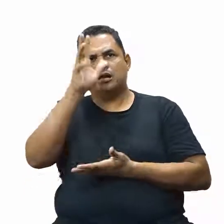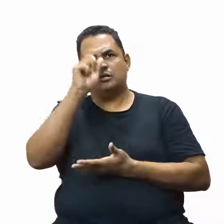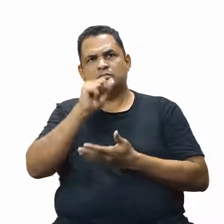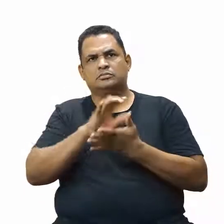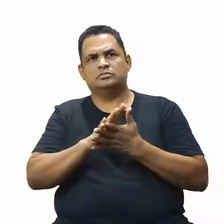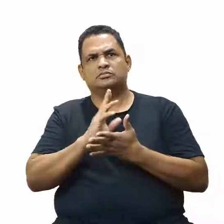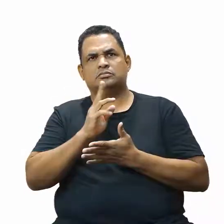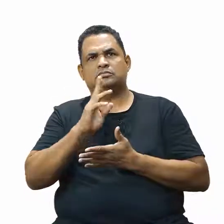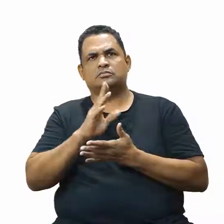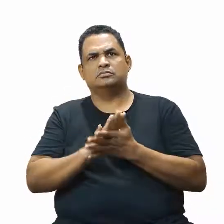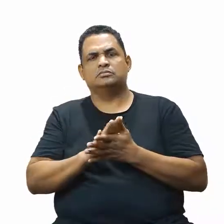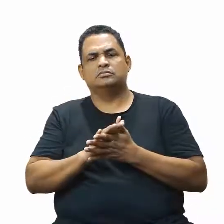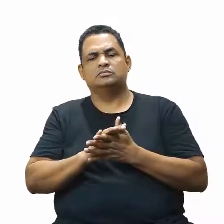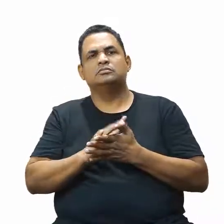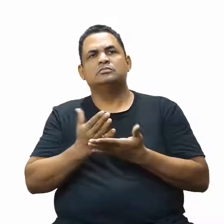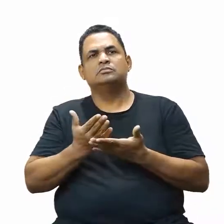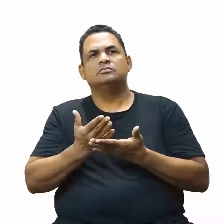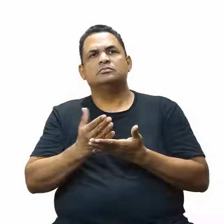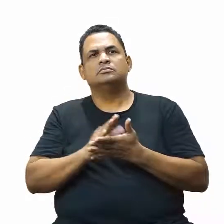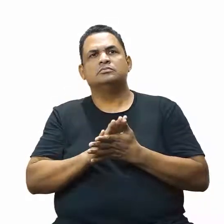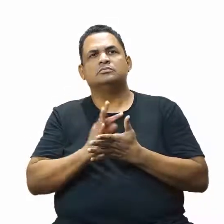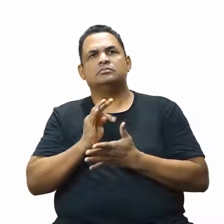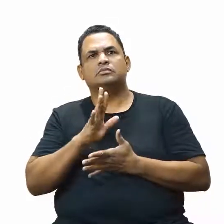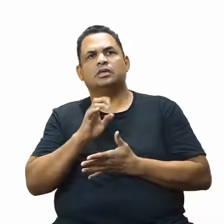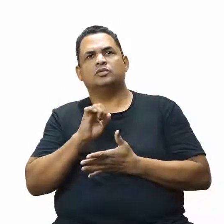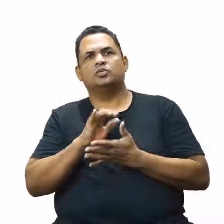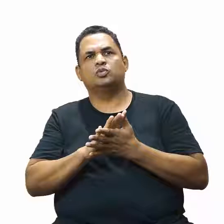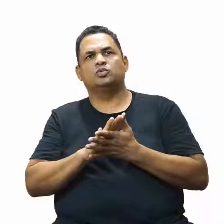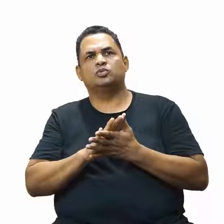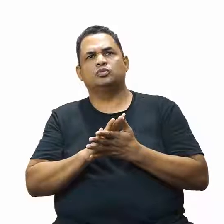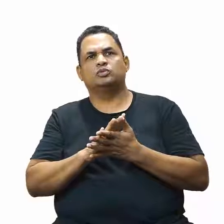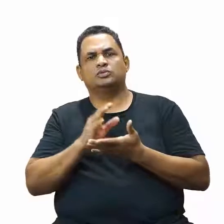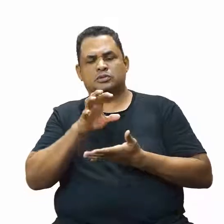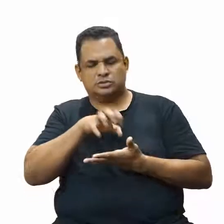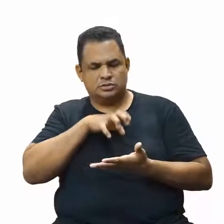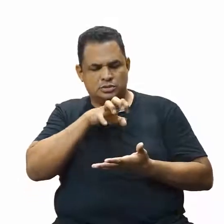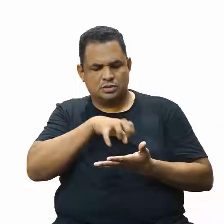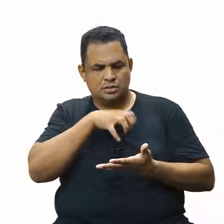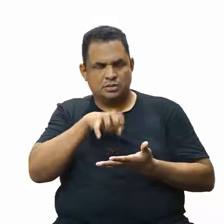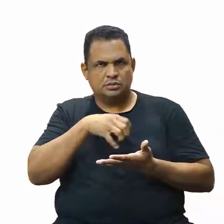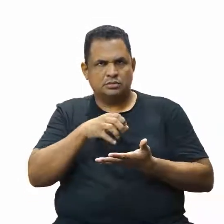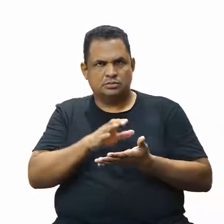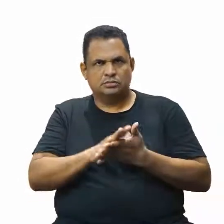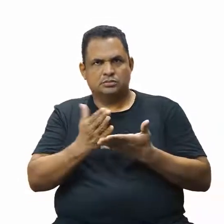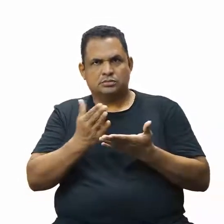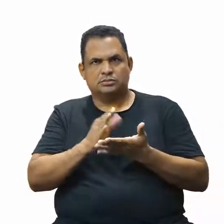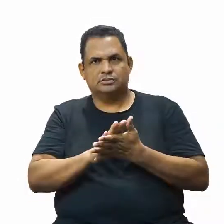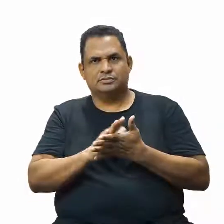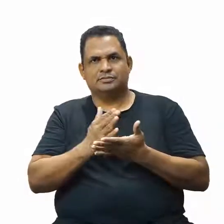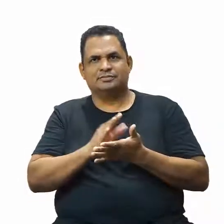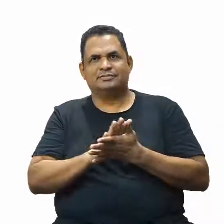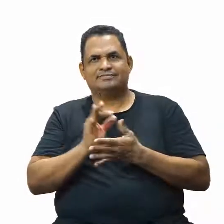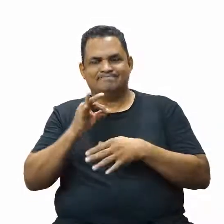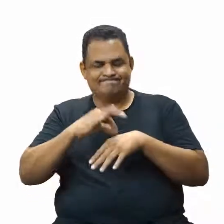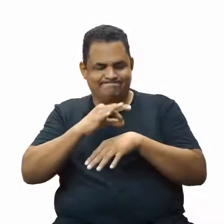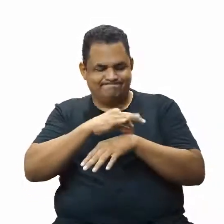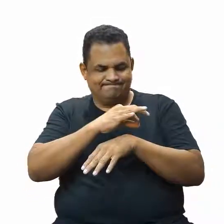tatu, que escavam formigueiros para se alimentar dessas formigas.